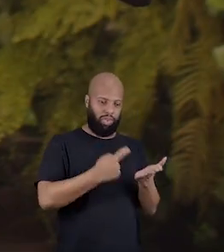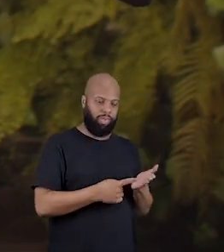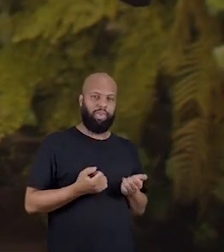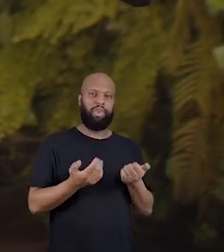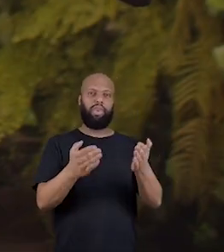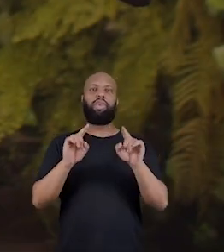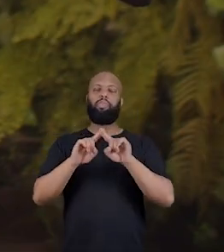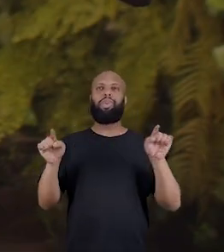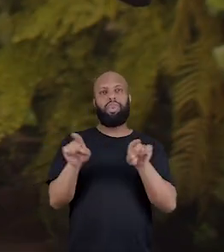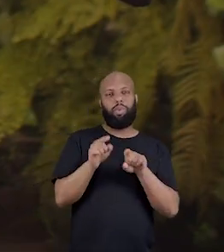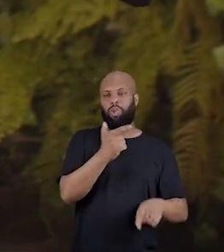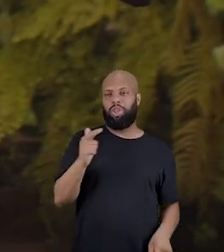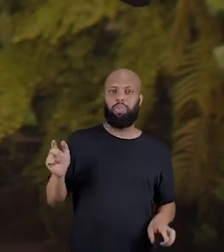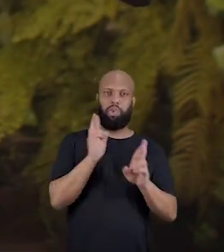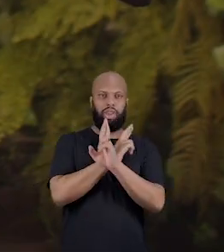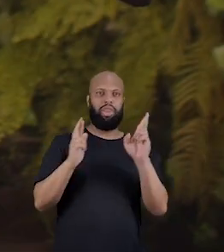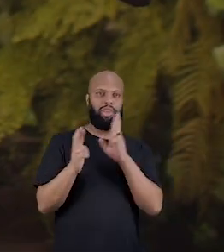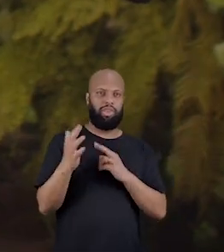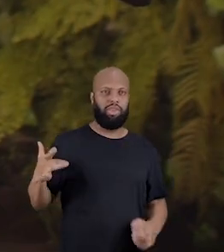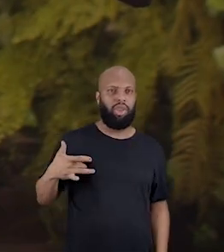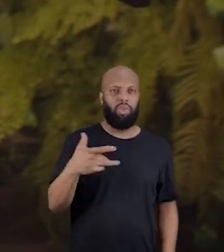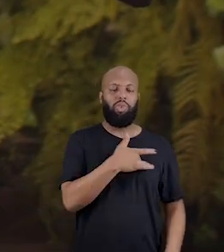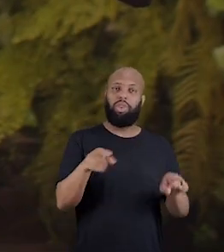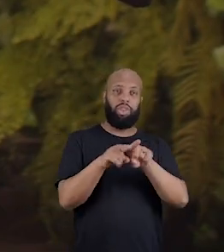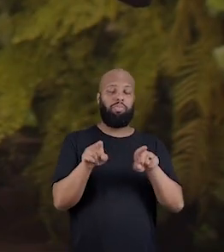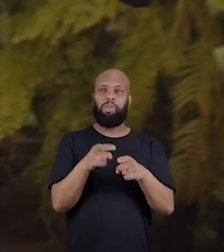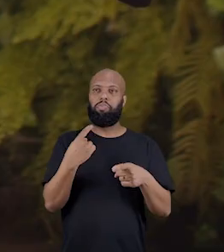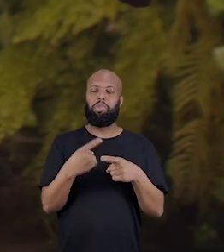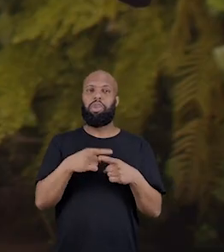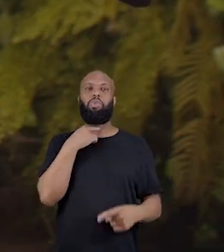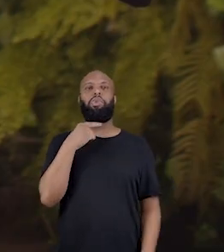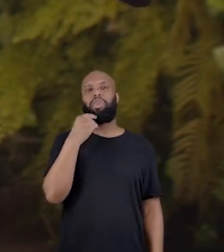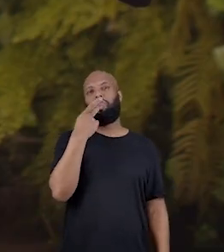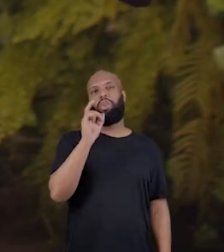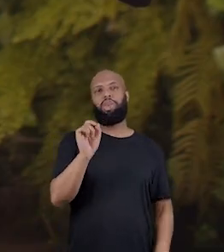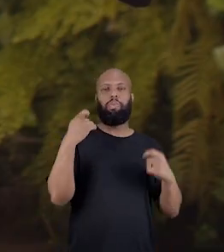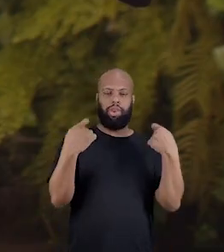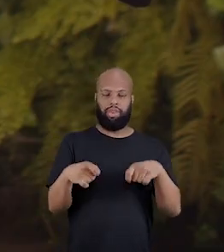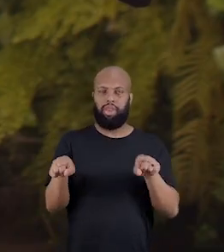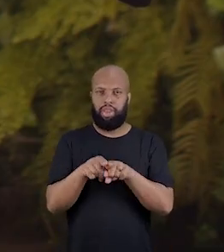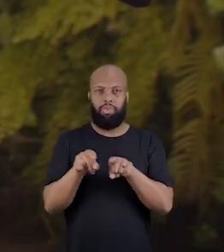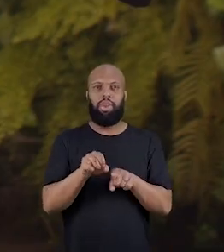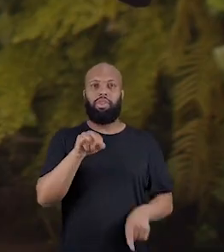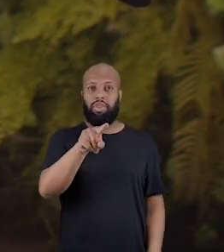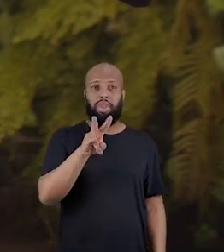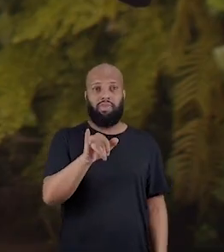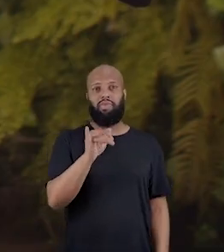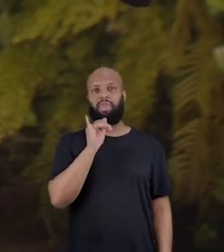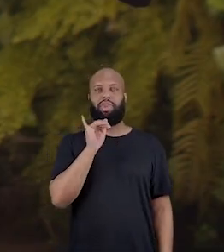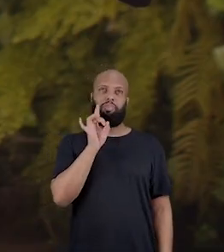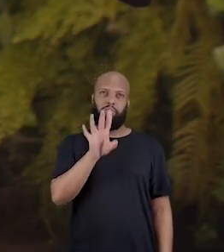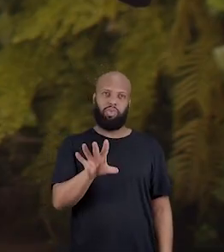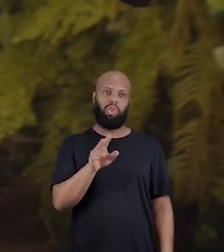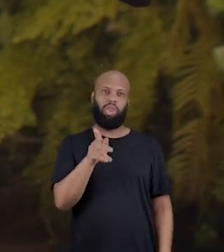as entregas e às vezes não ter uma relação tão saudável, tão sustentável, que às vezes você também não consegue dizer o que precisa ser dito, por exemplo. Se você